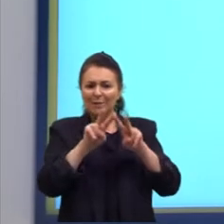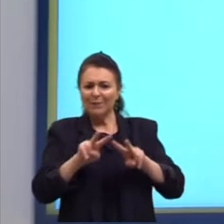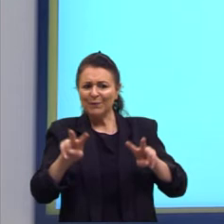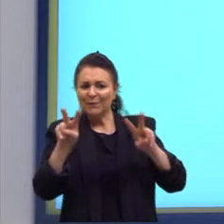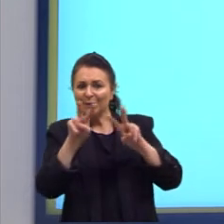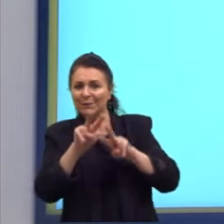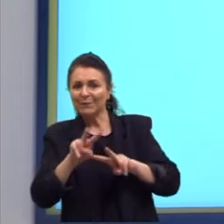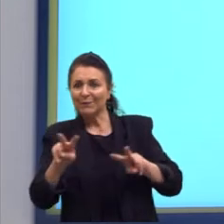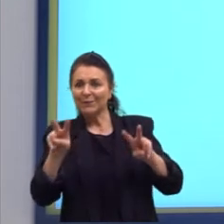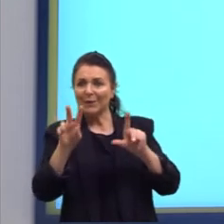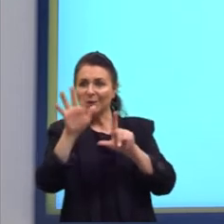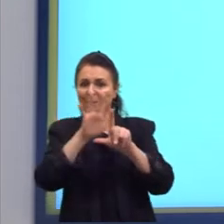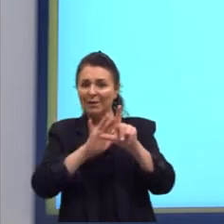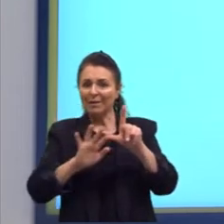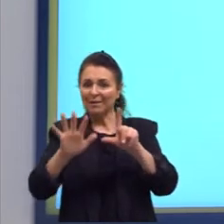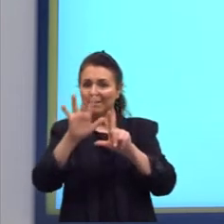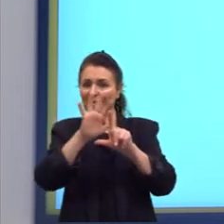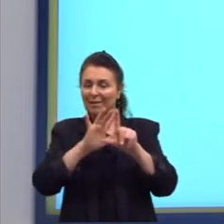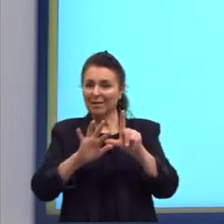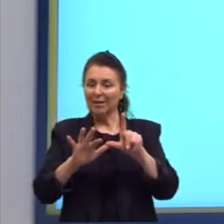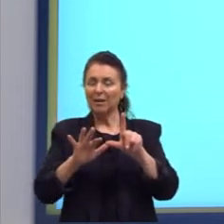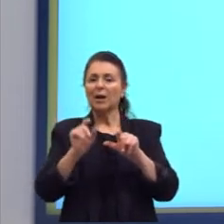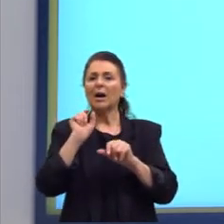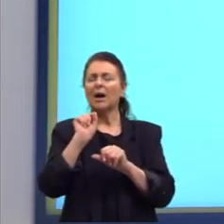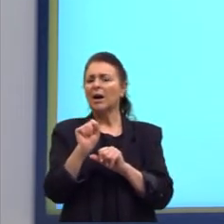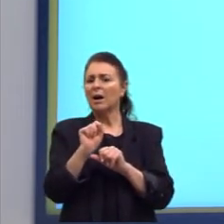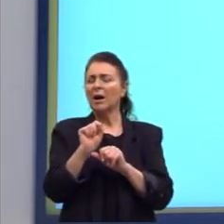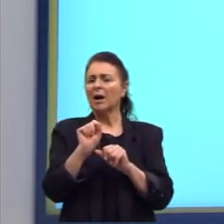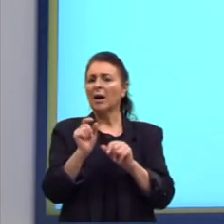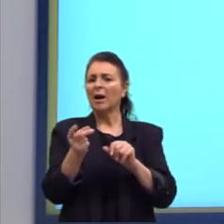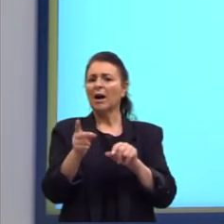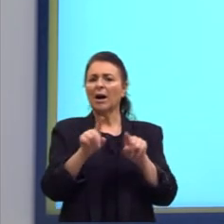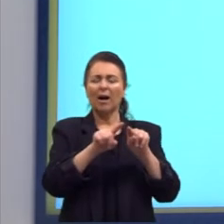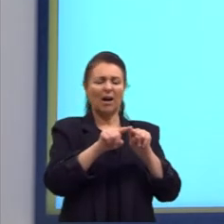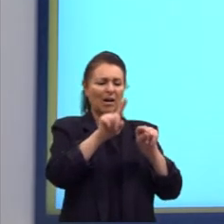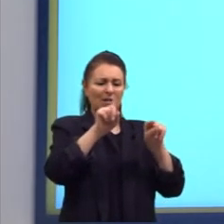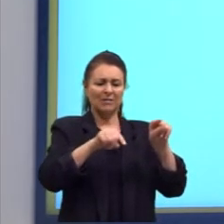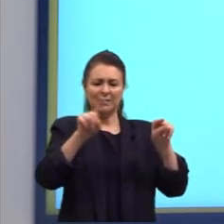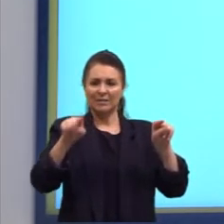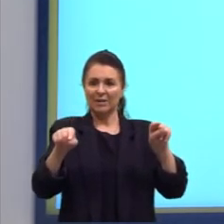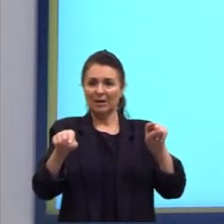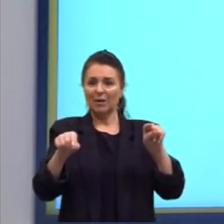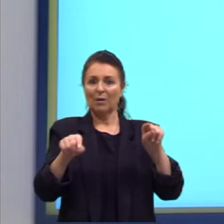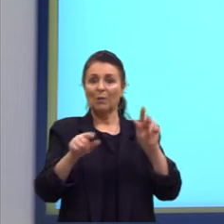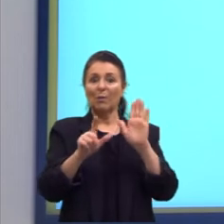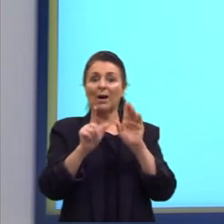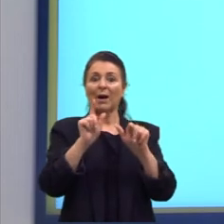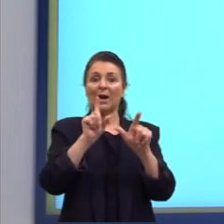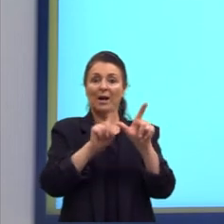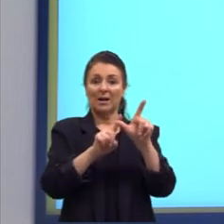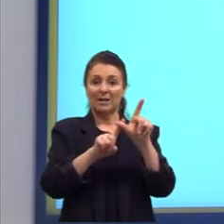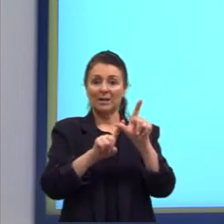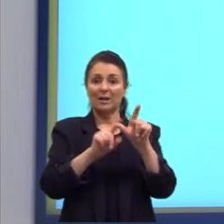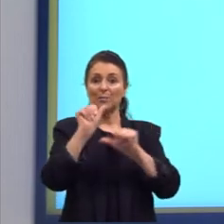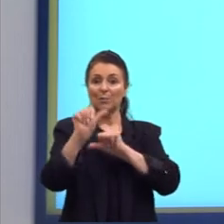verificar essa essa variação né as letras começam a mudar de tamanho Tá